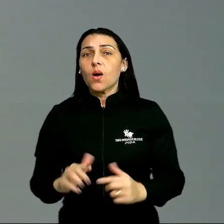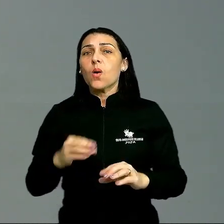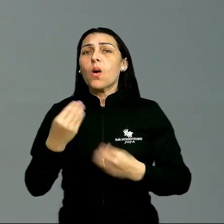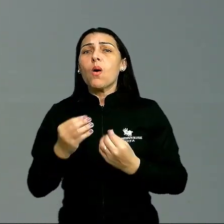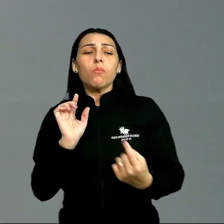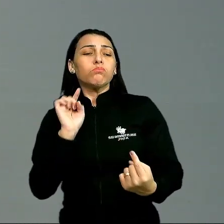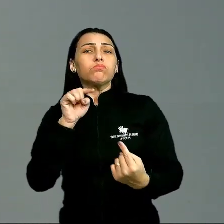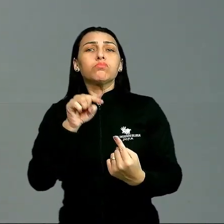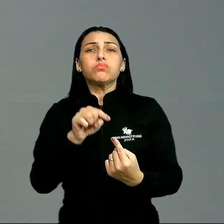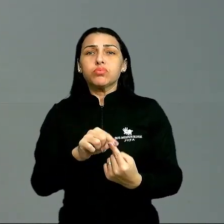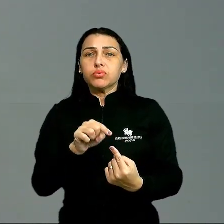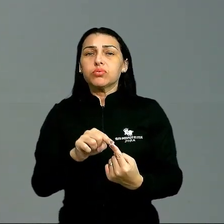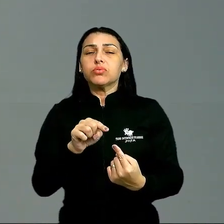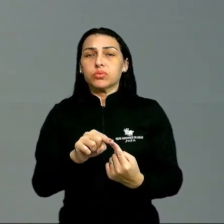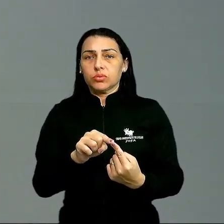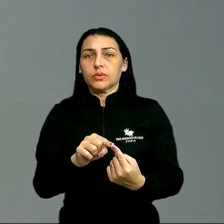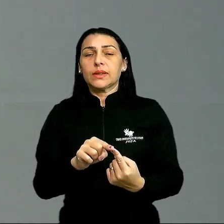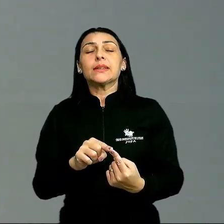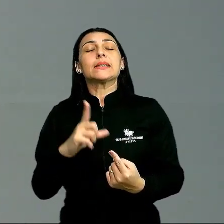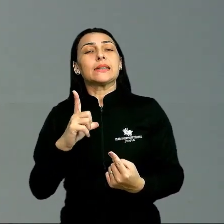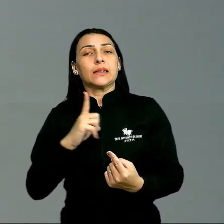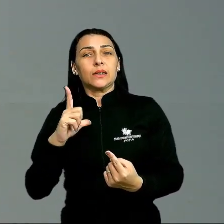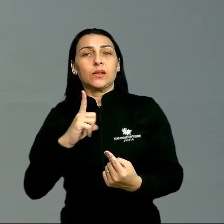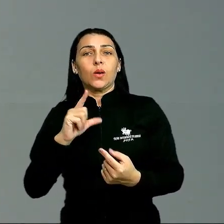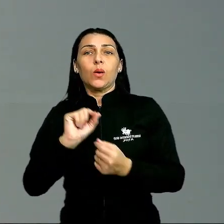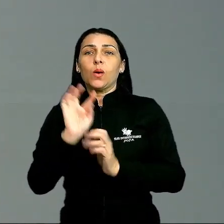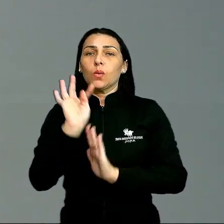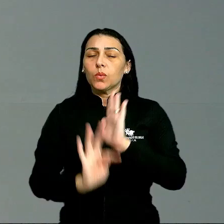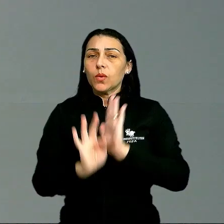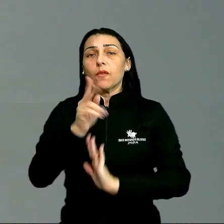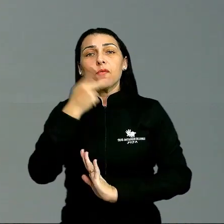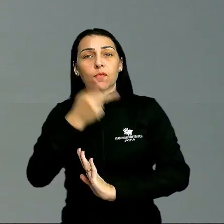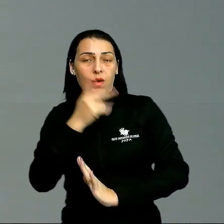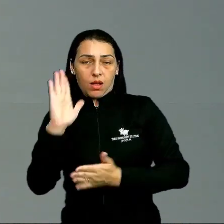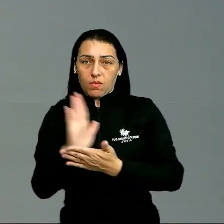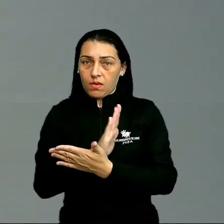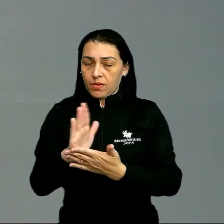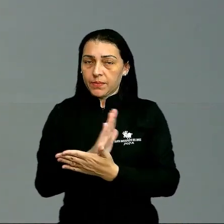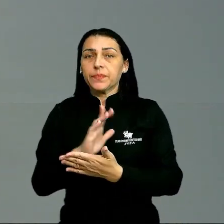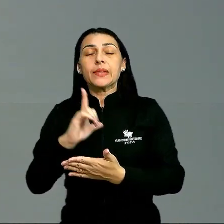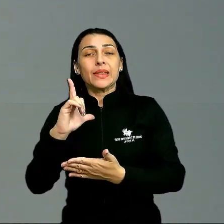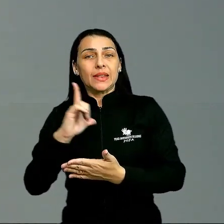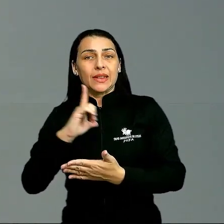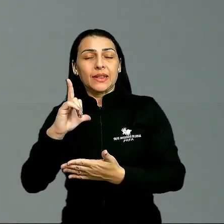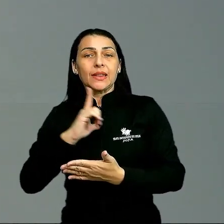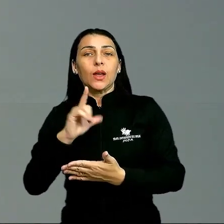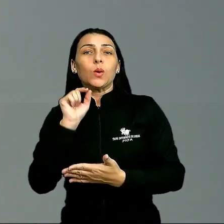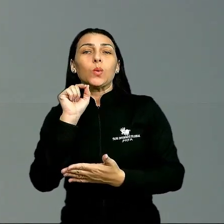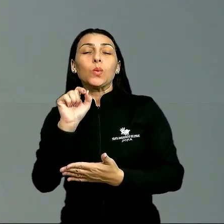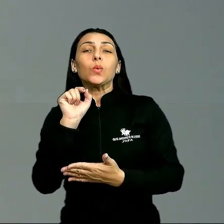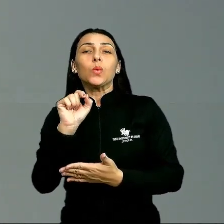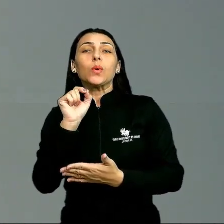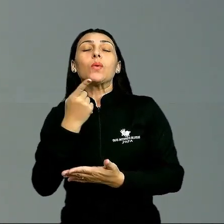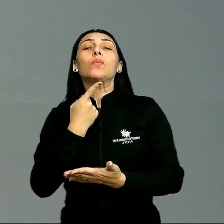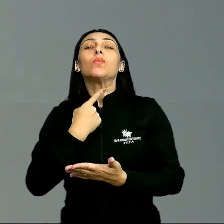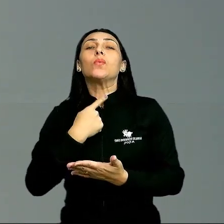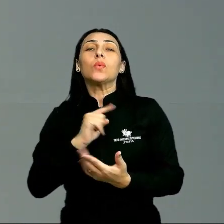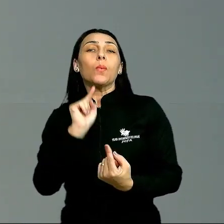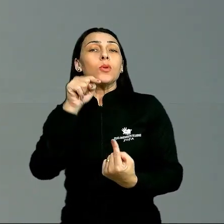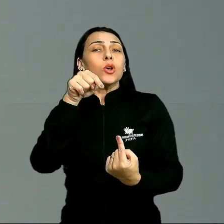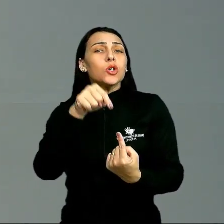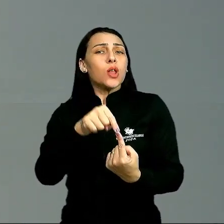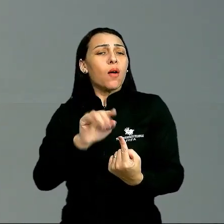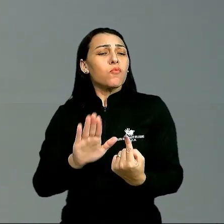dessa linguagem. Todas as vezes que eu produzo um texto ou eu falo alguma coisa, eu tenho uma intenção. E quais seriam